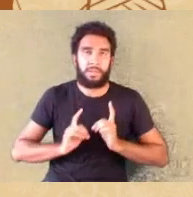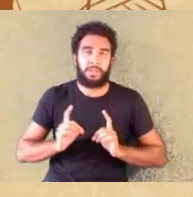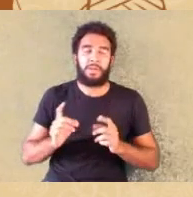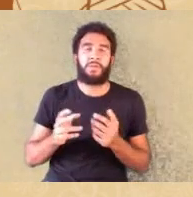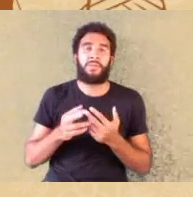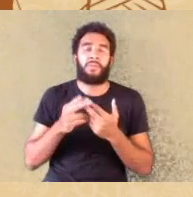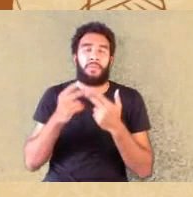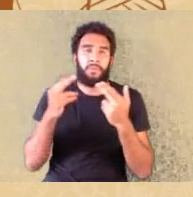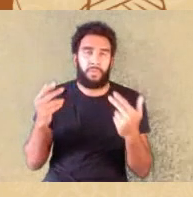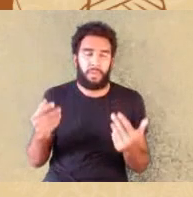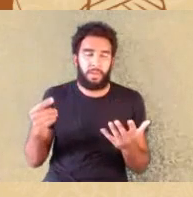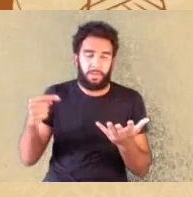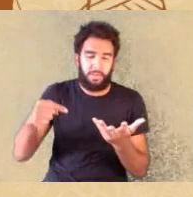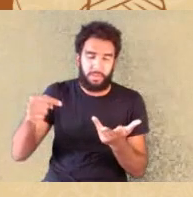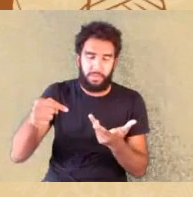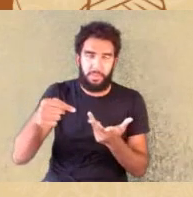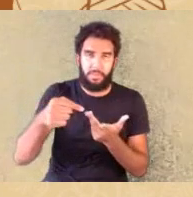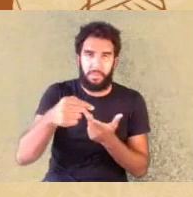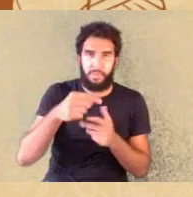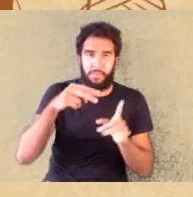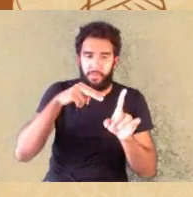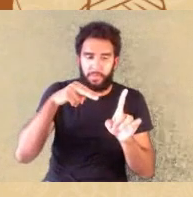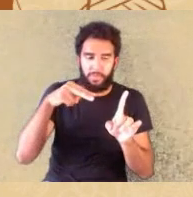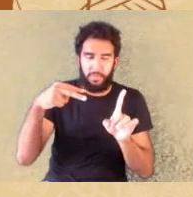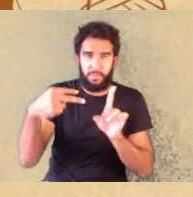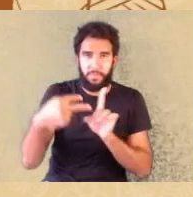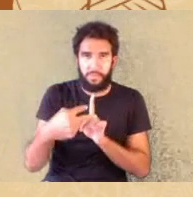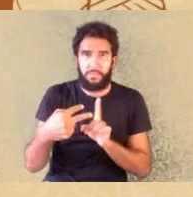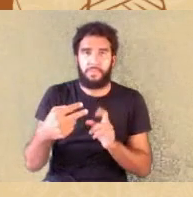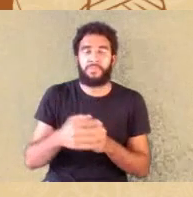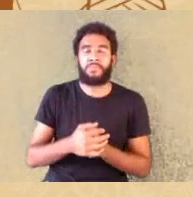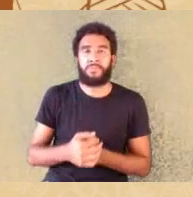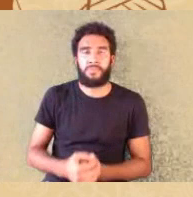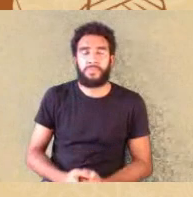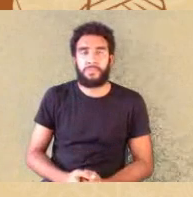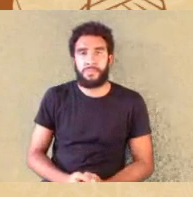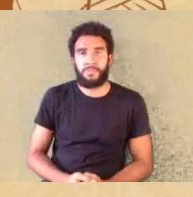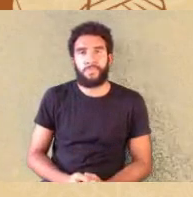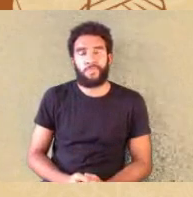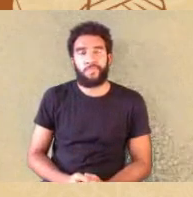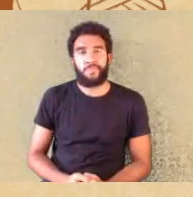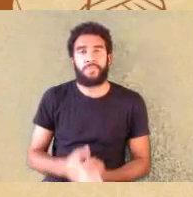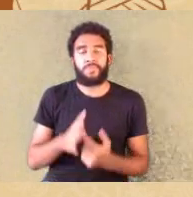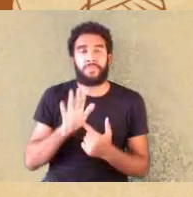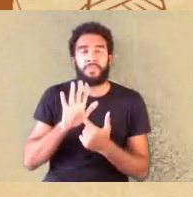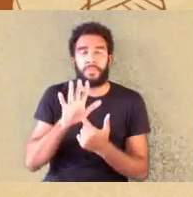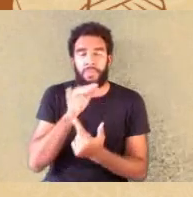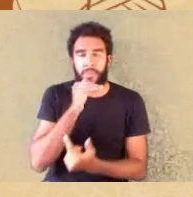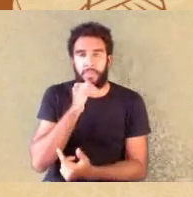vários pontos que a gente pode pegar do que tem sido pesquisado no campo da saúde da população negra, ou seja, os vários